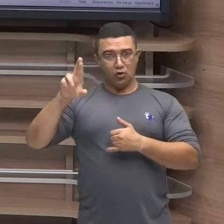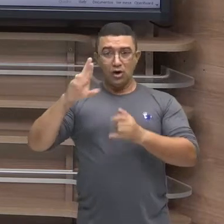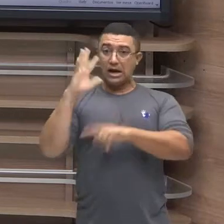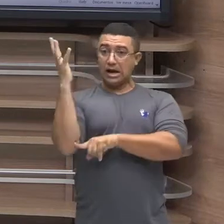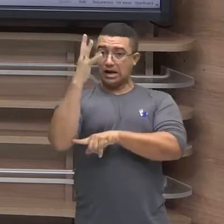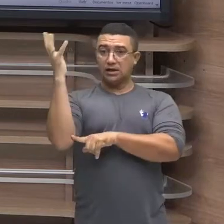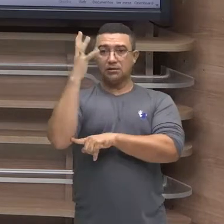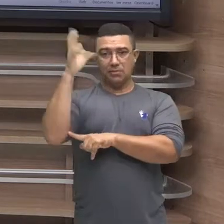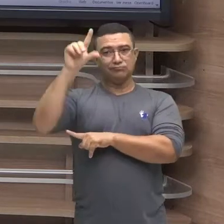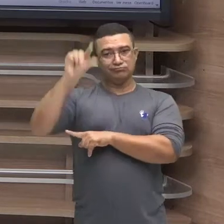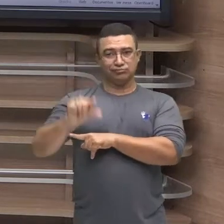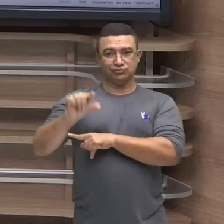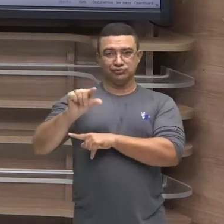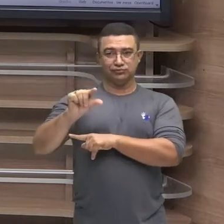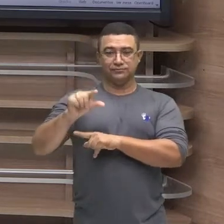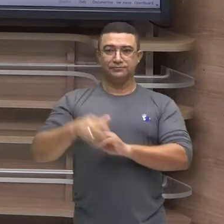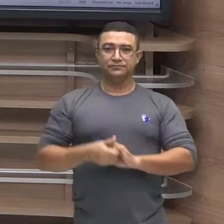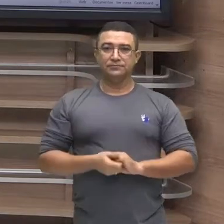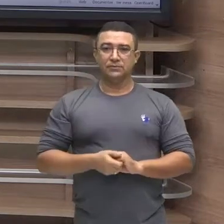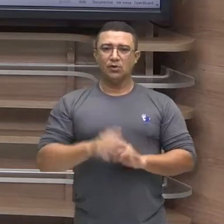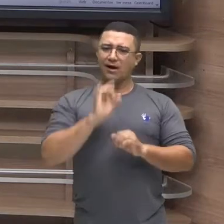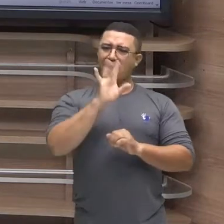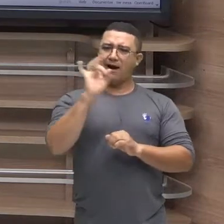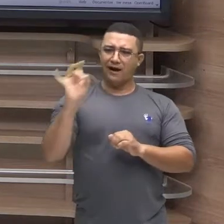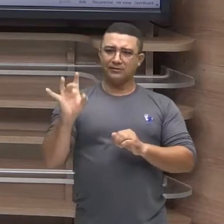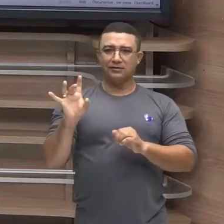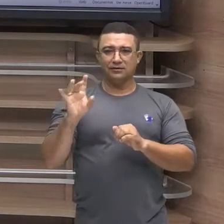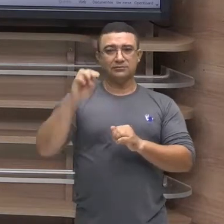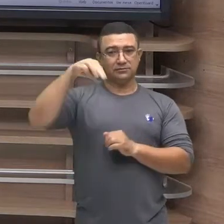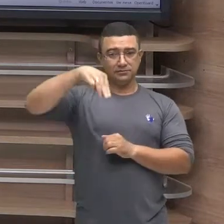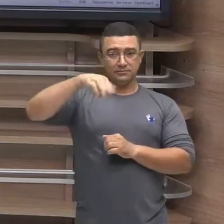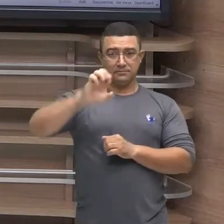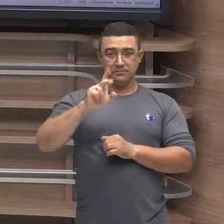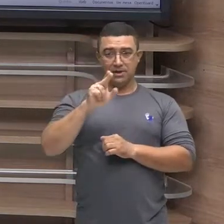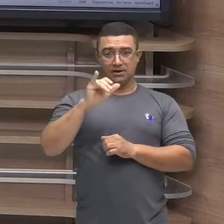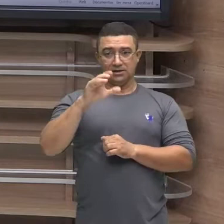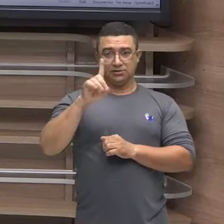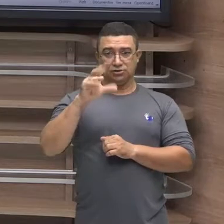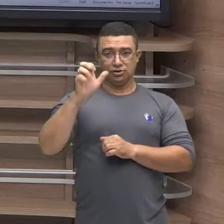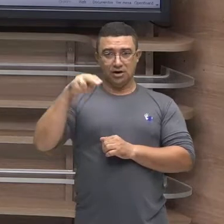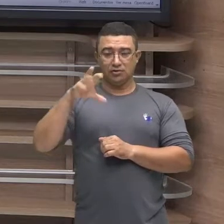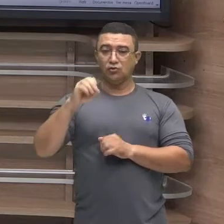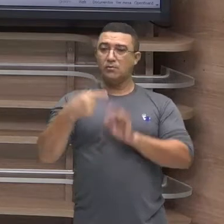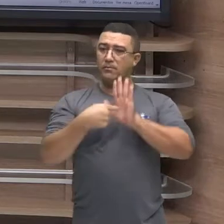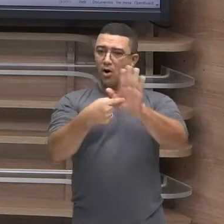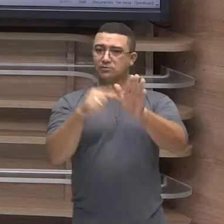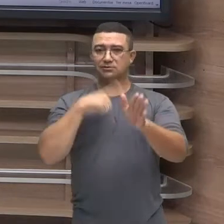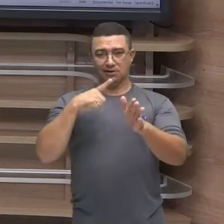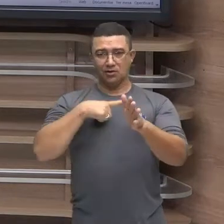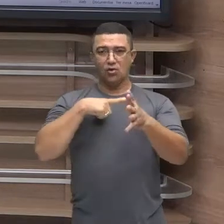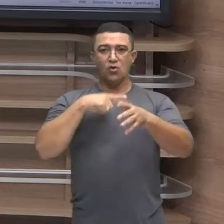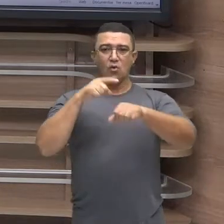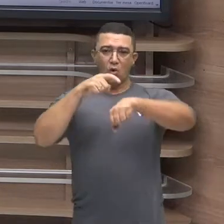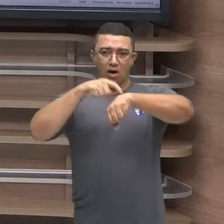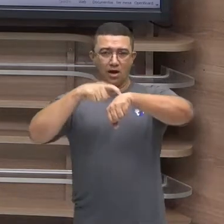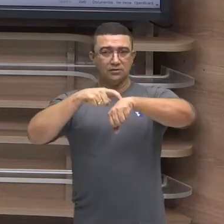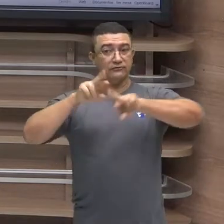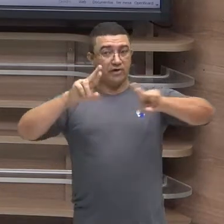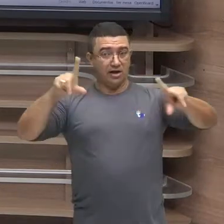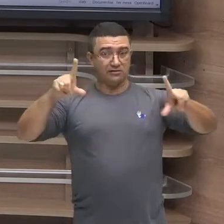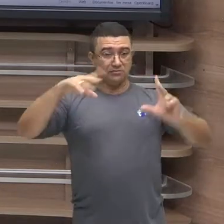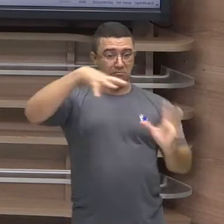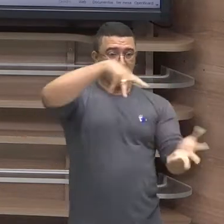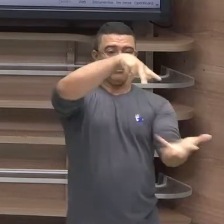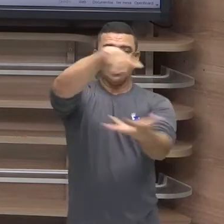fusos horários, né? Então, cada meridiano vai definir aí um horário do nosso planeta, né? Nós não temos aí